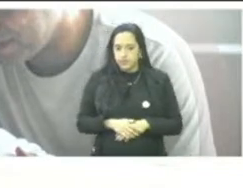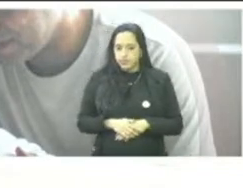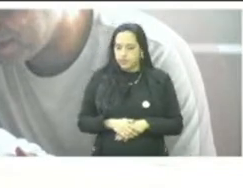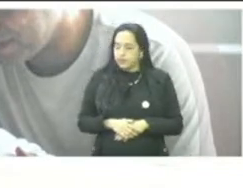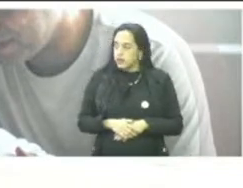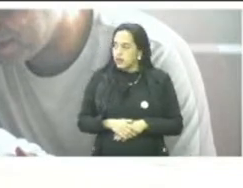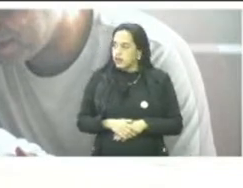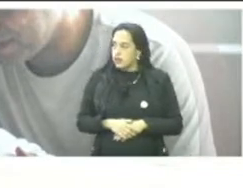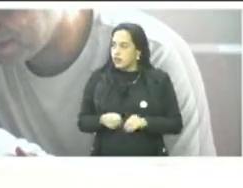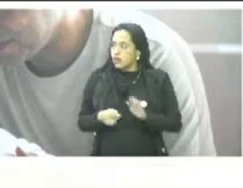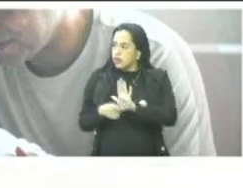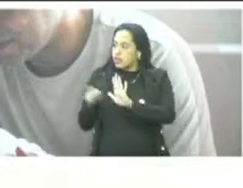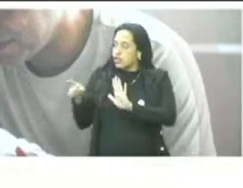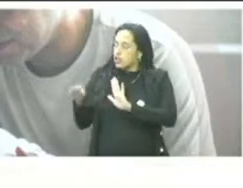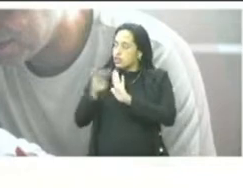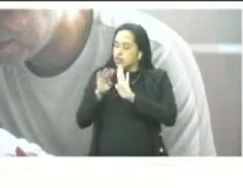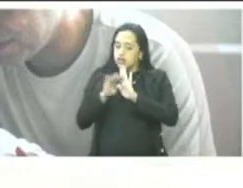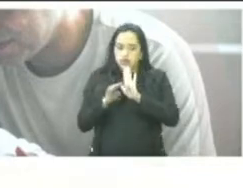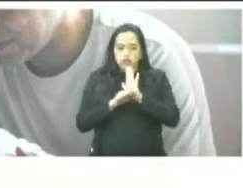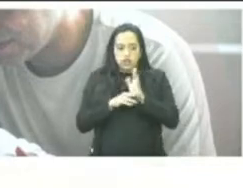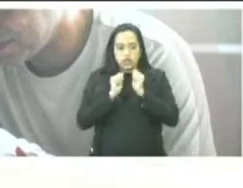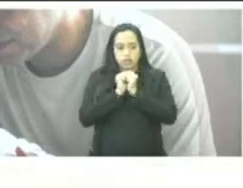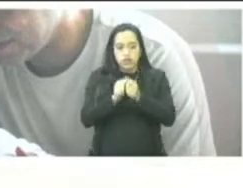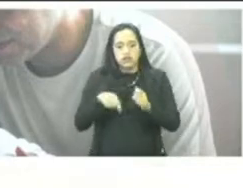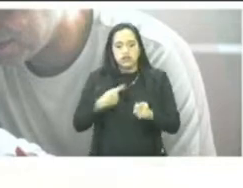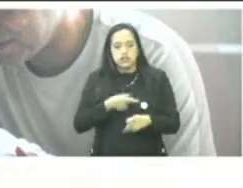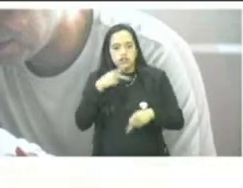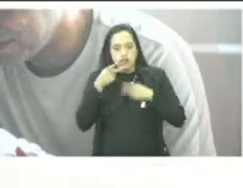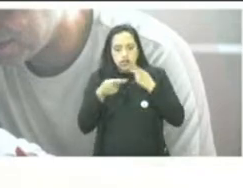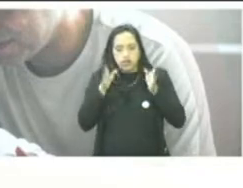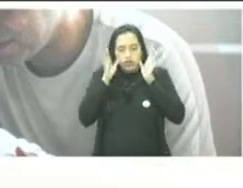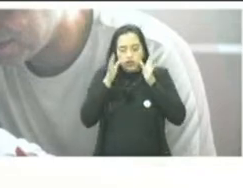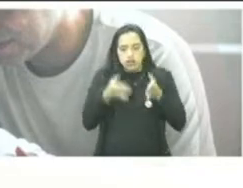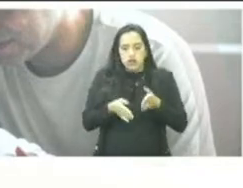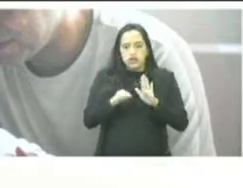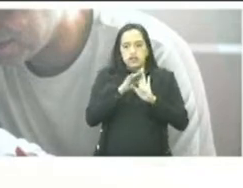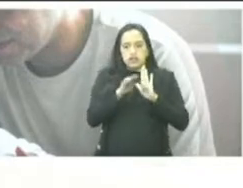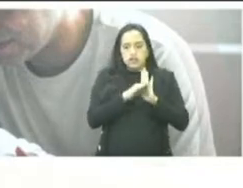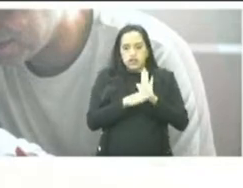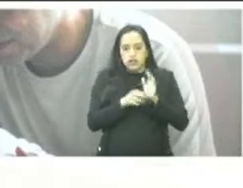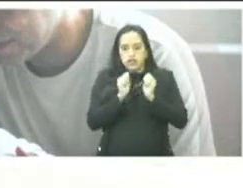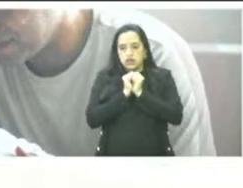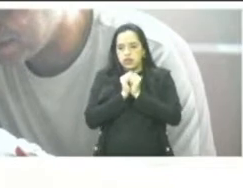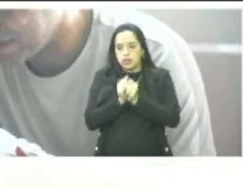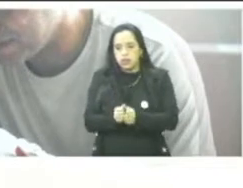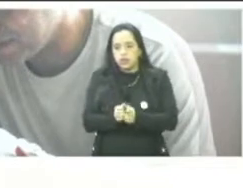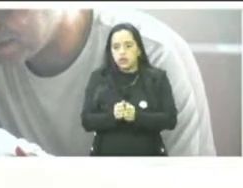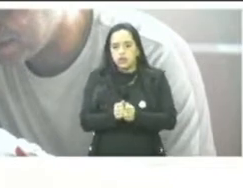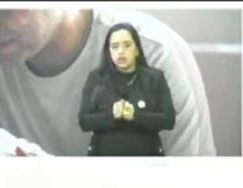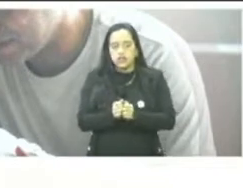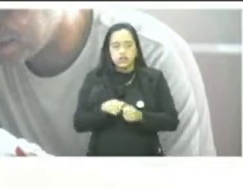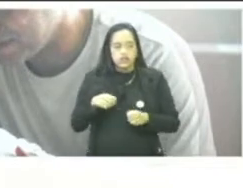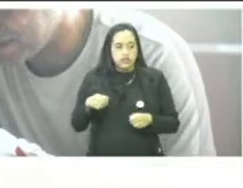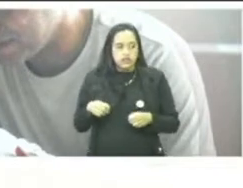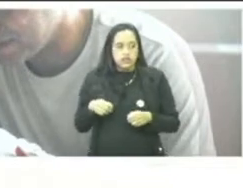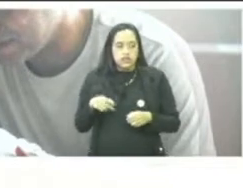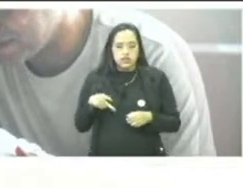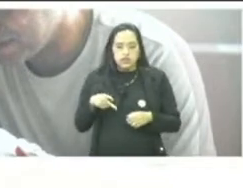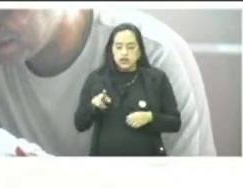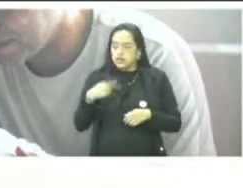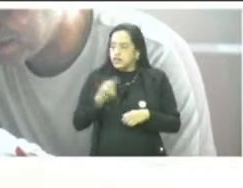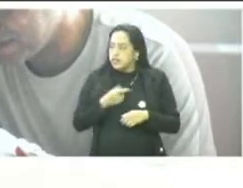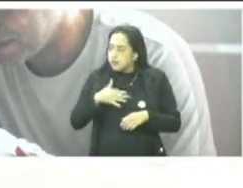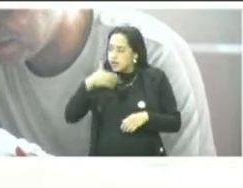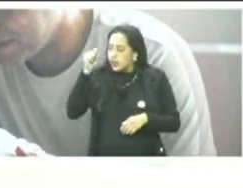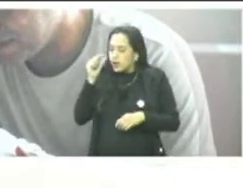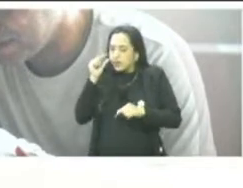Aqui essa ficha de acompanhamento, a gente vem trabalhando nessa ficha de acompanhamento. Toda versão a gente melhora um